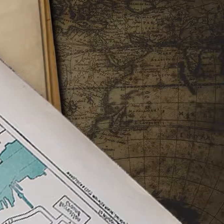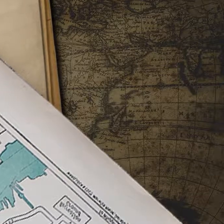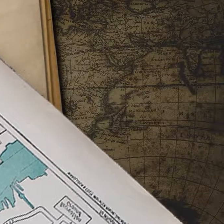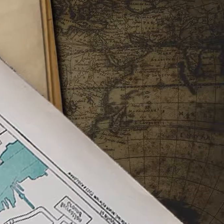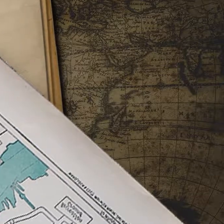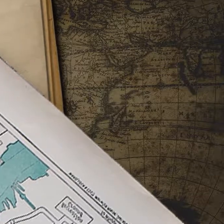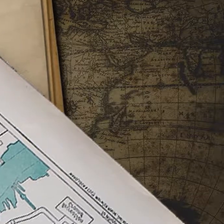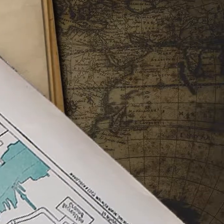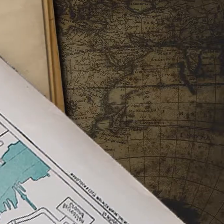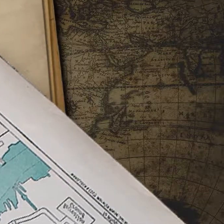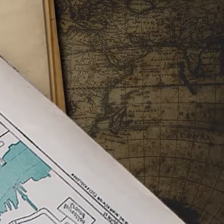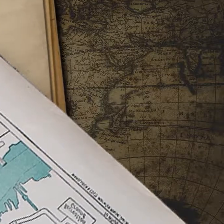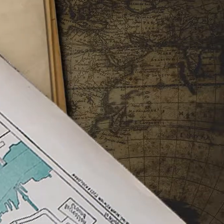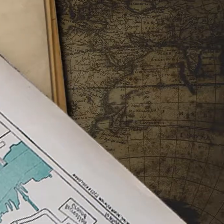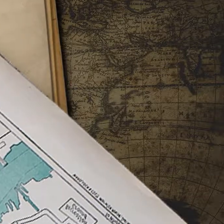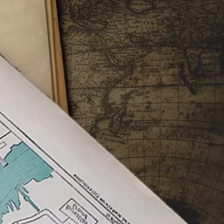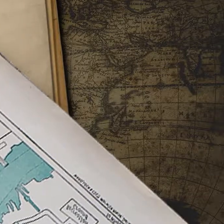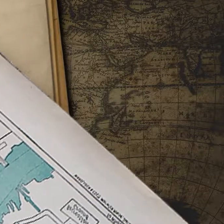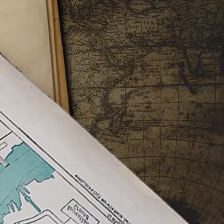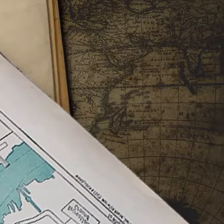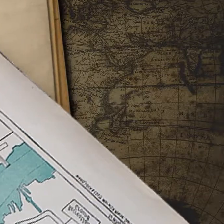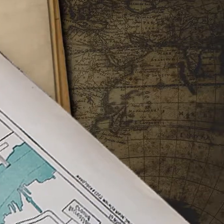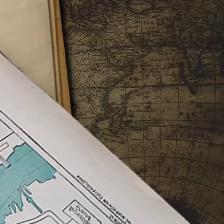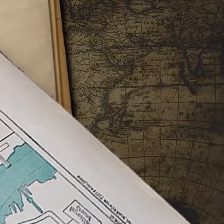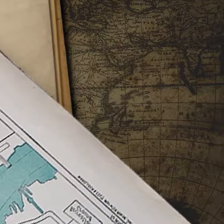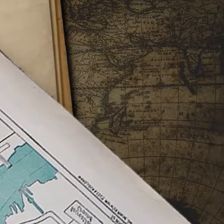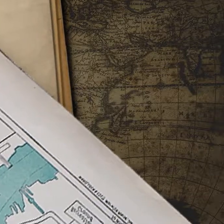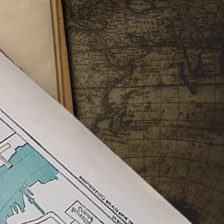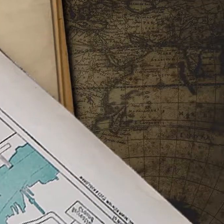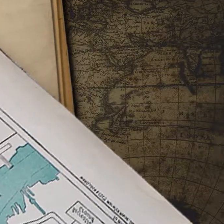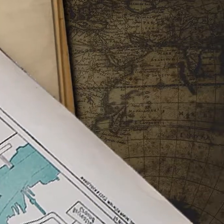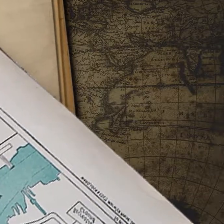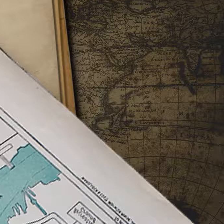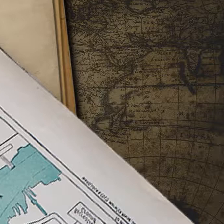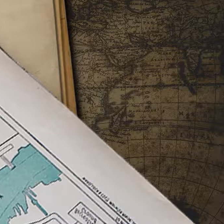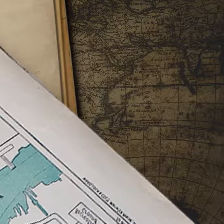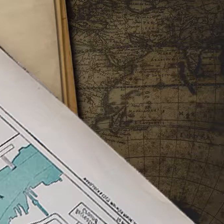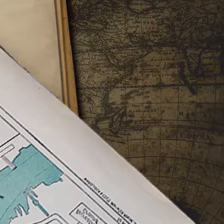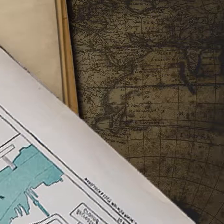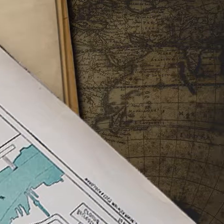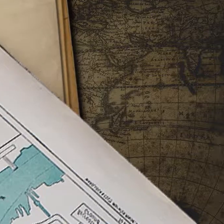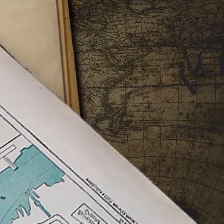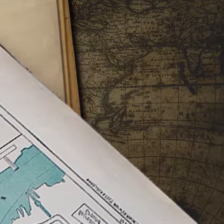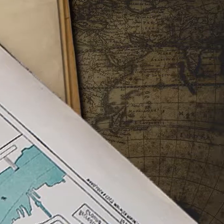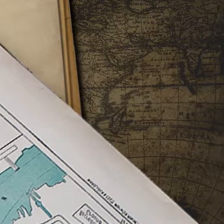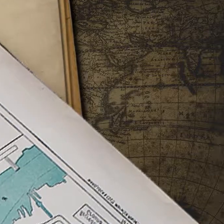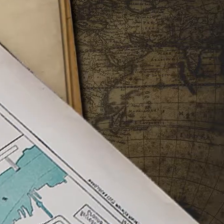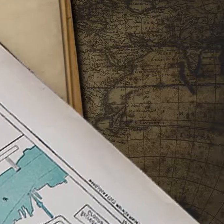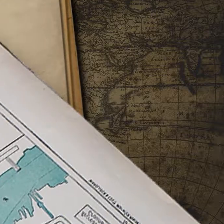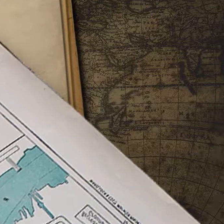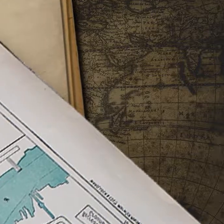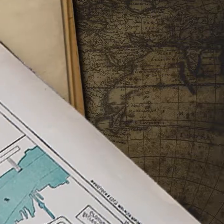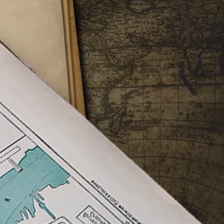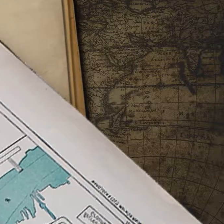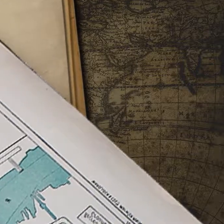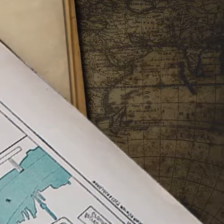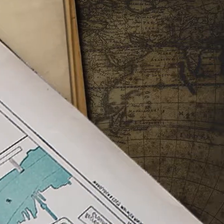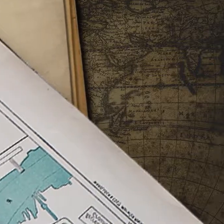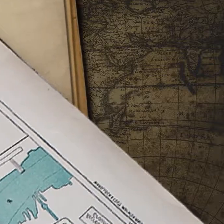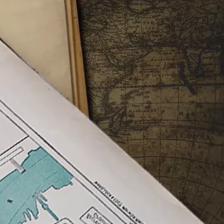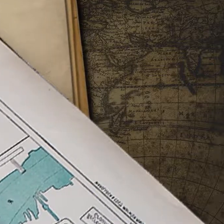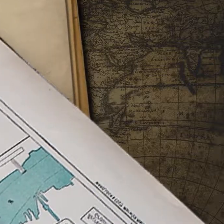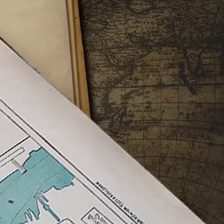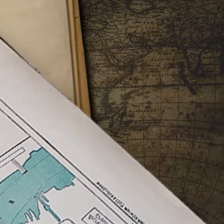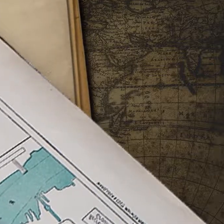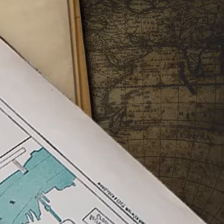O detetive Fix está na beira do cais, olhando para o lado com uma expressão brava. Ele apoia a mão direita num tronco que